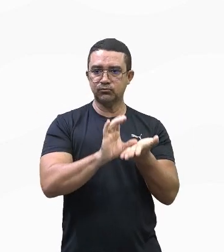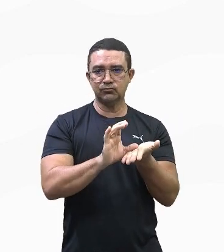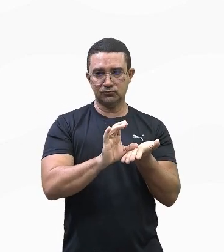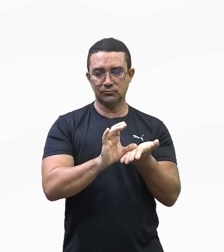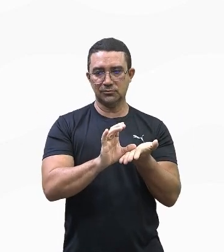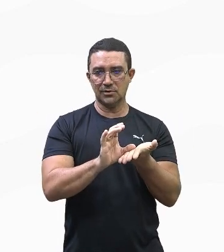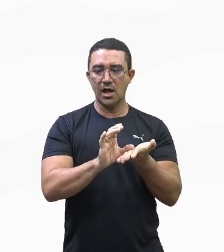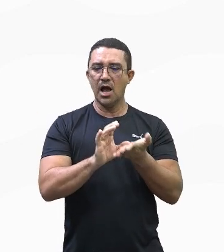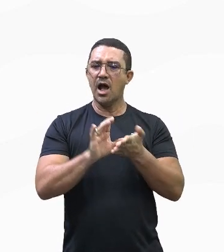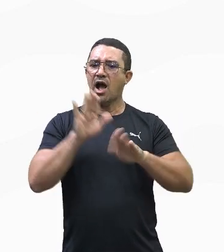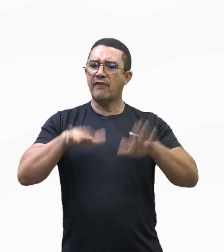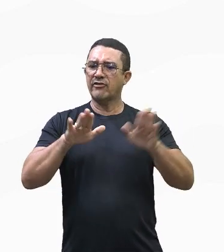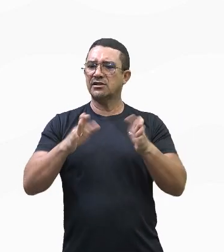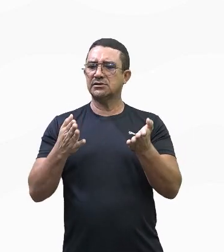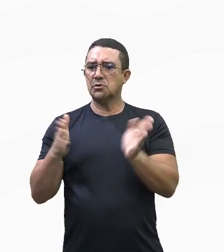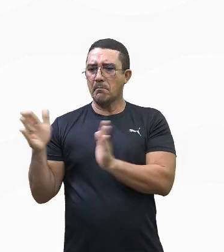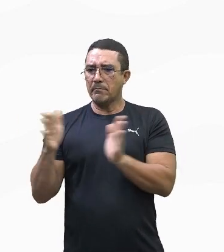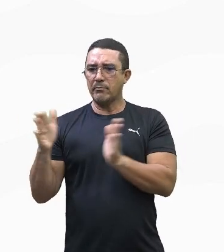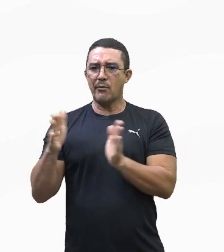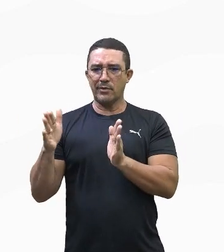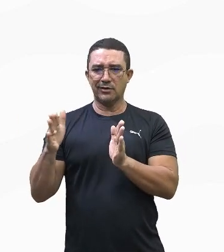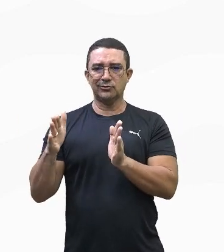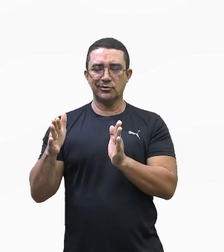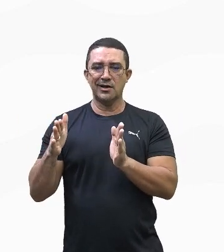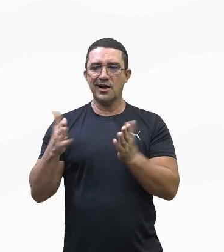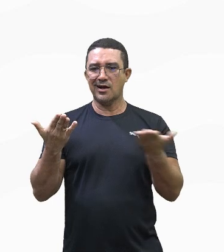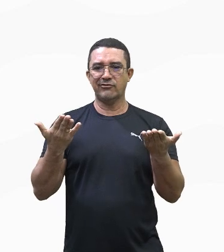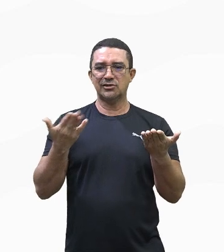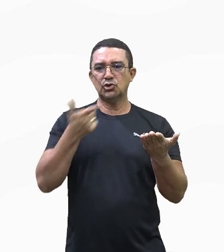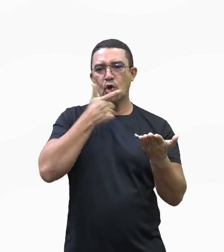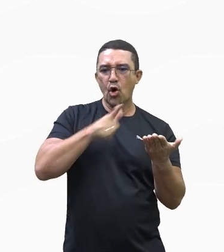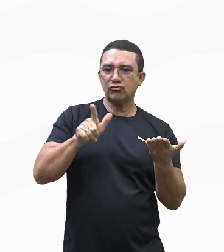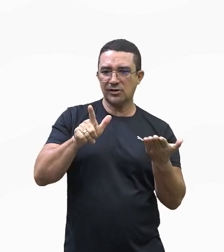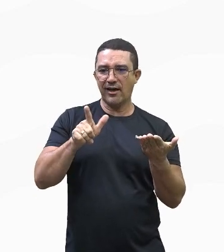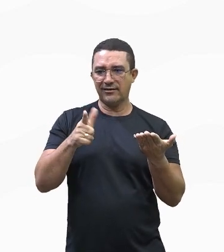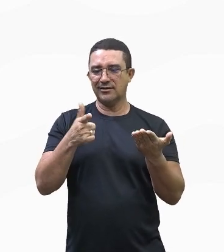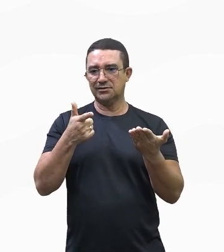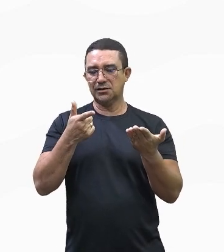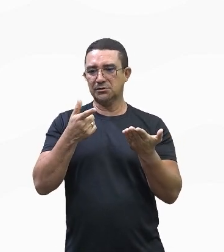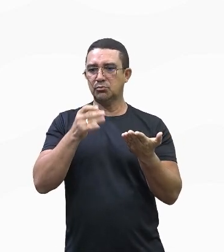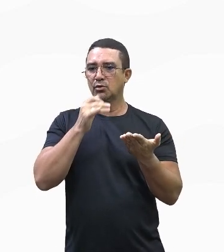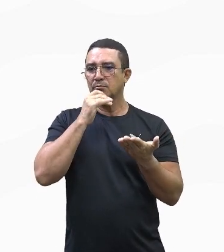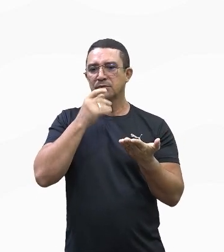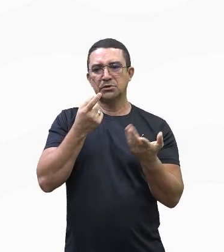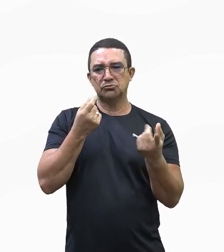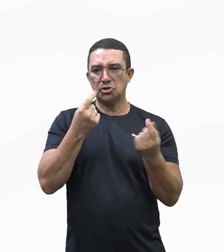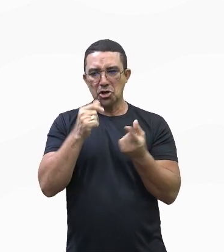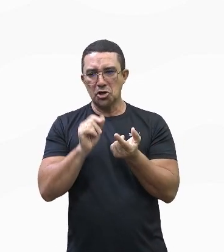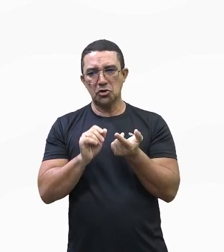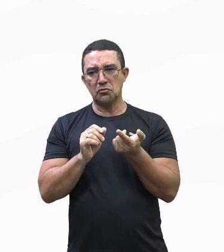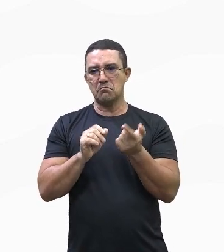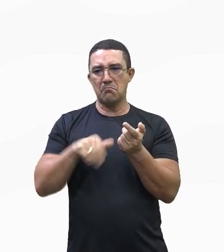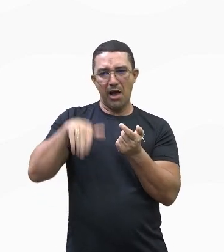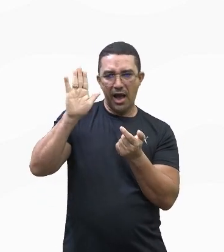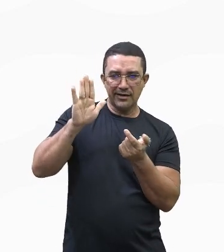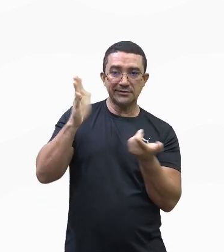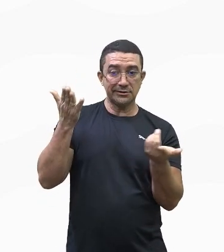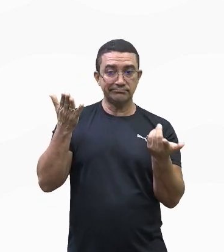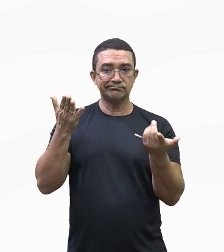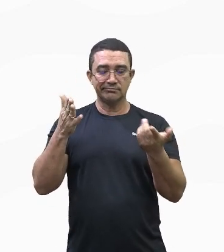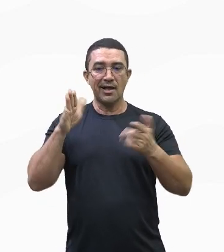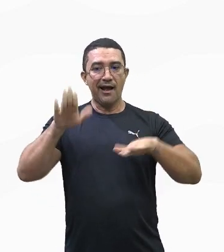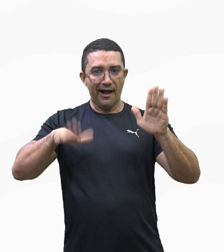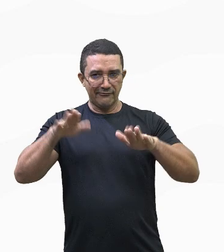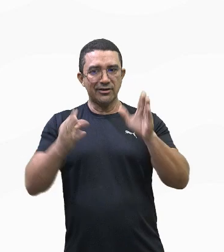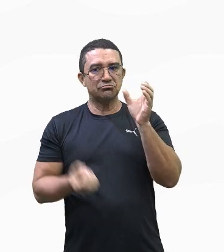para os momentos que são contraditórios àquilo que a gente quer, exatamente, né? Aquilo que a gente espera. E aí tem sempre aqueles problemas que acontecem que a gente não